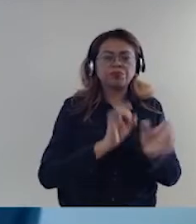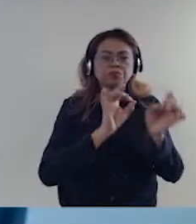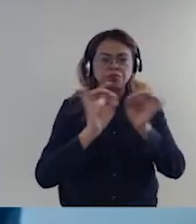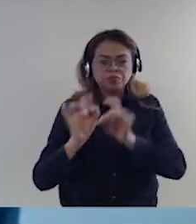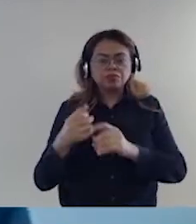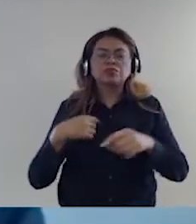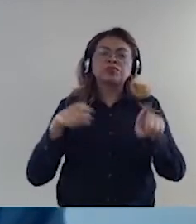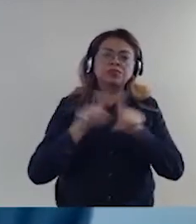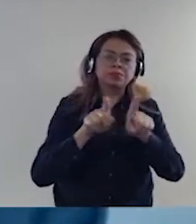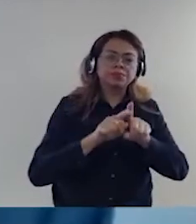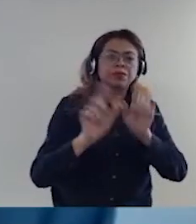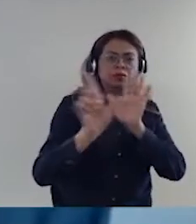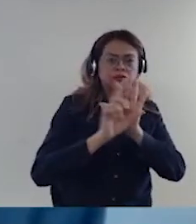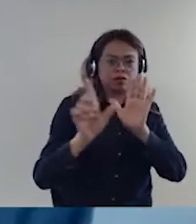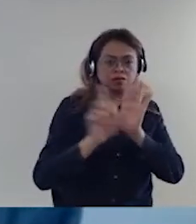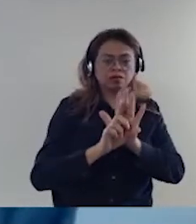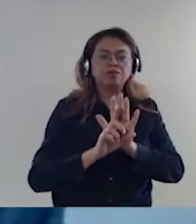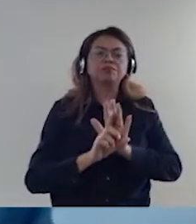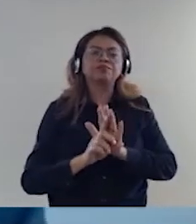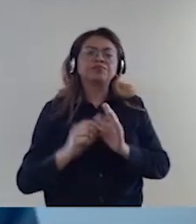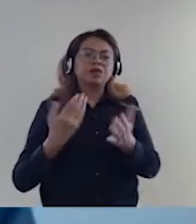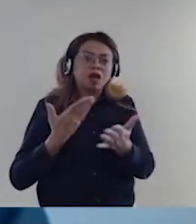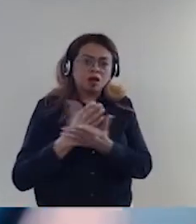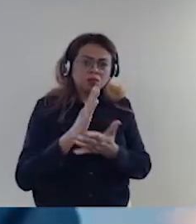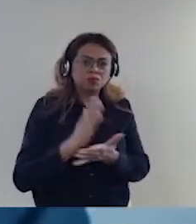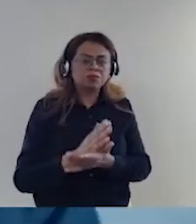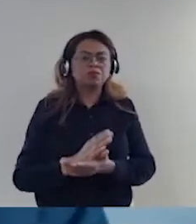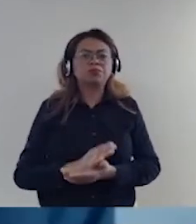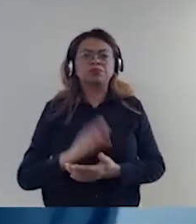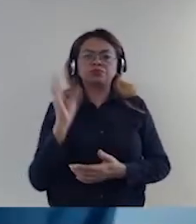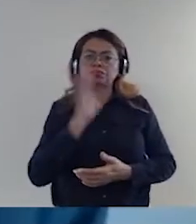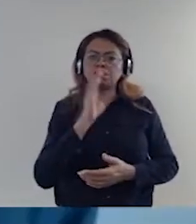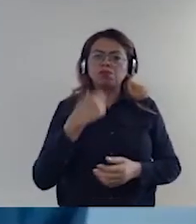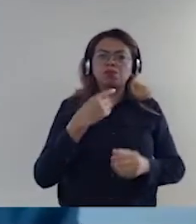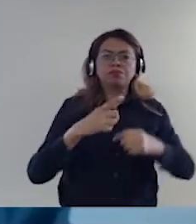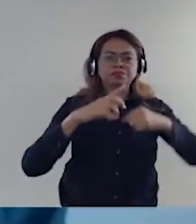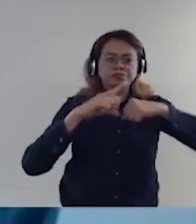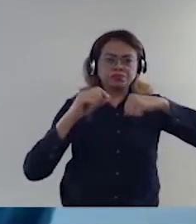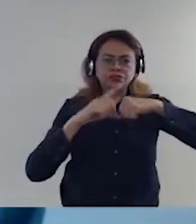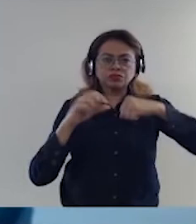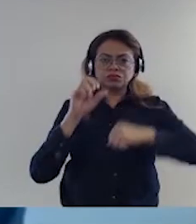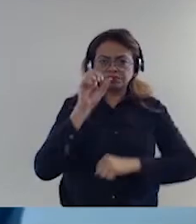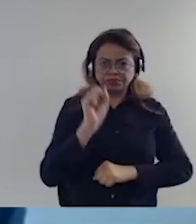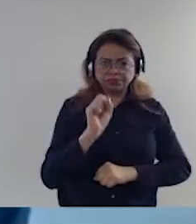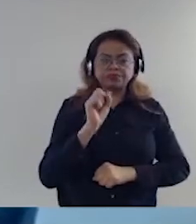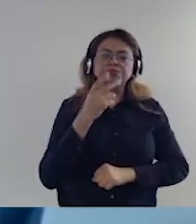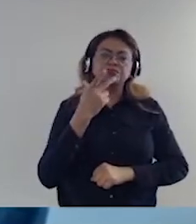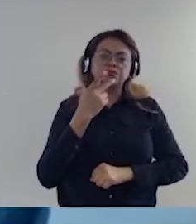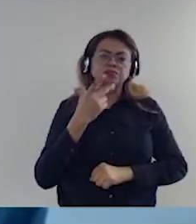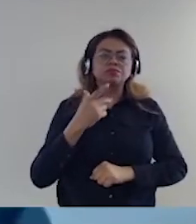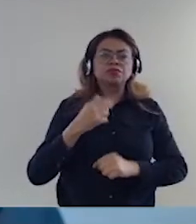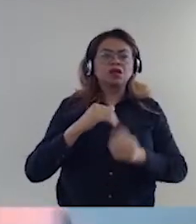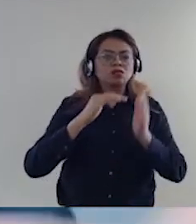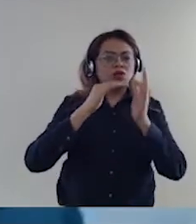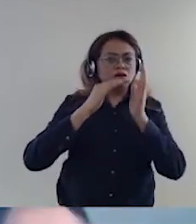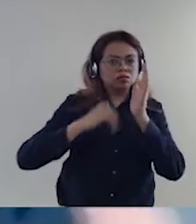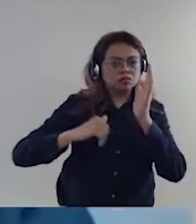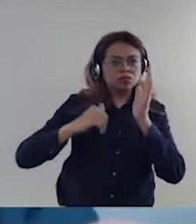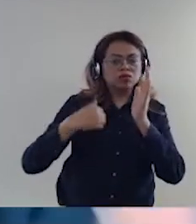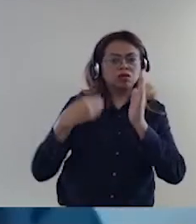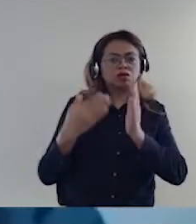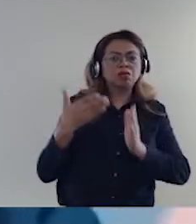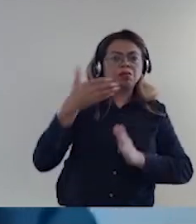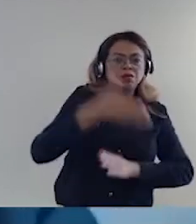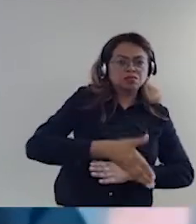emergencial, recentemente aprovada, cujo artigo 8º suspende a aplicação daquele prazo